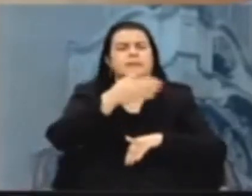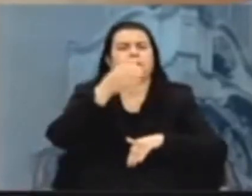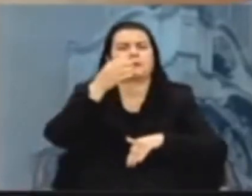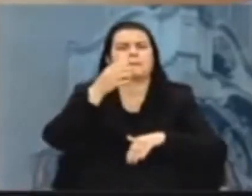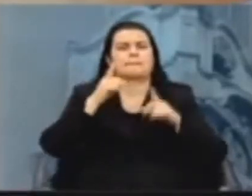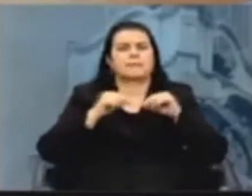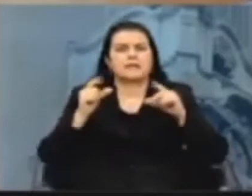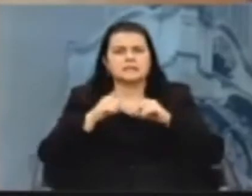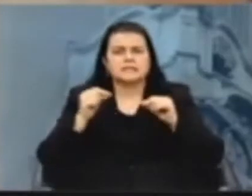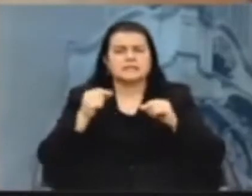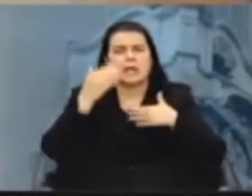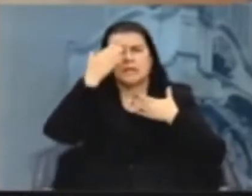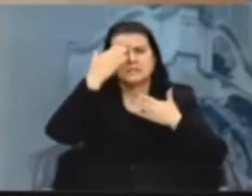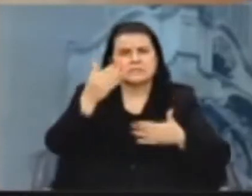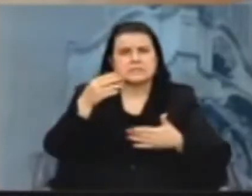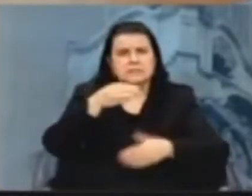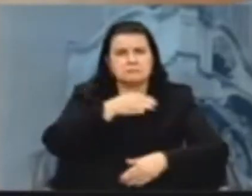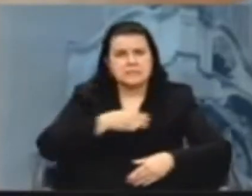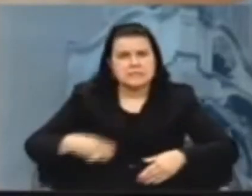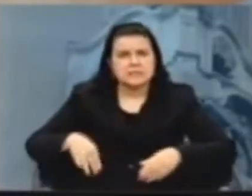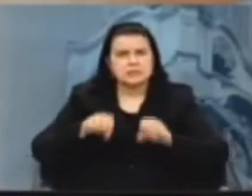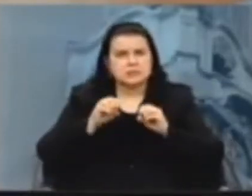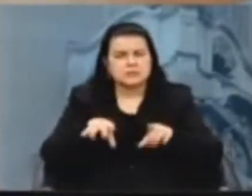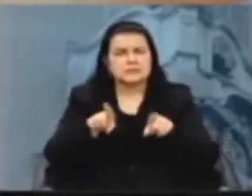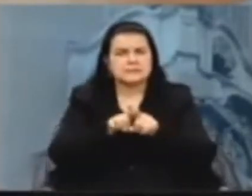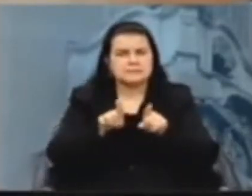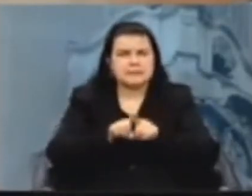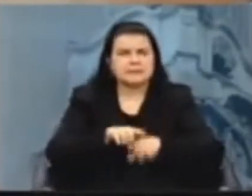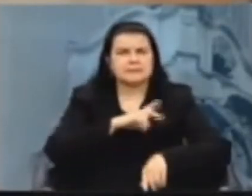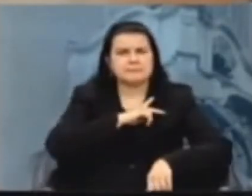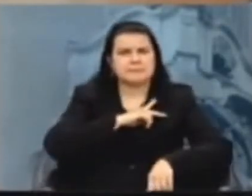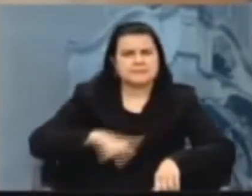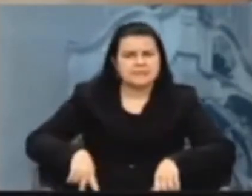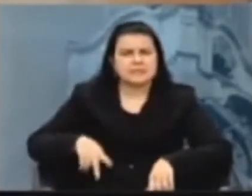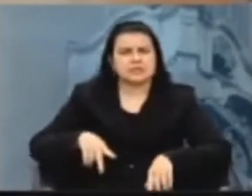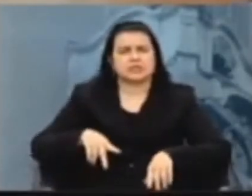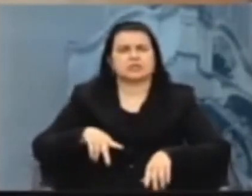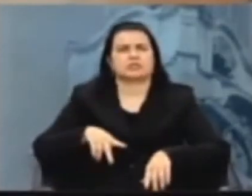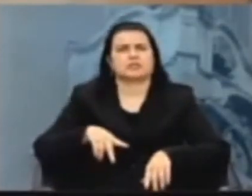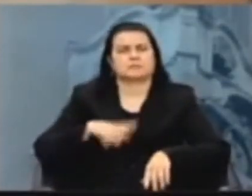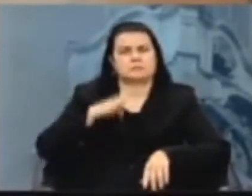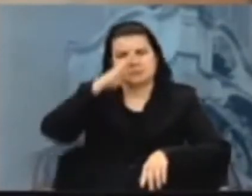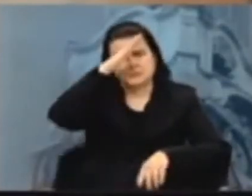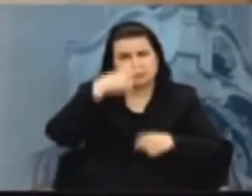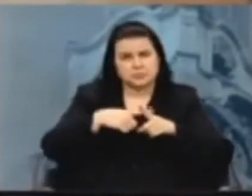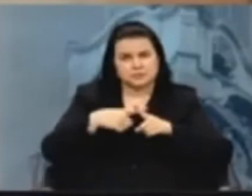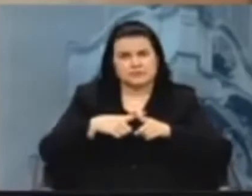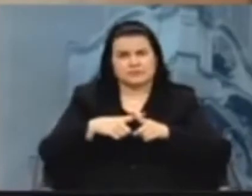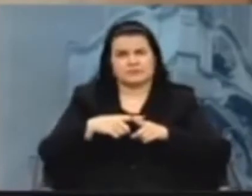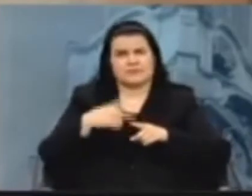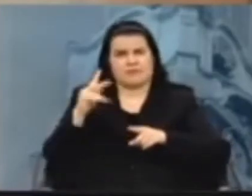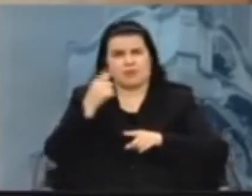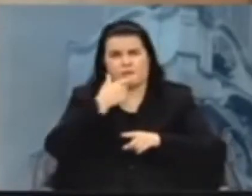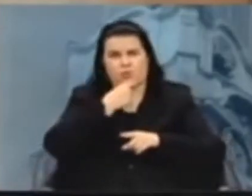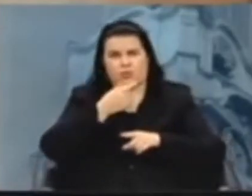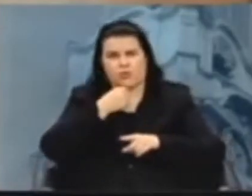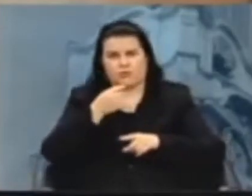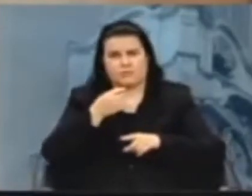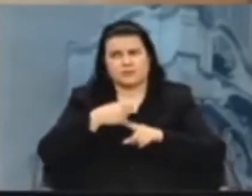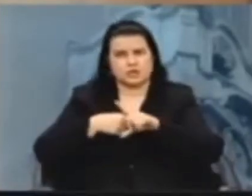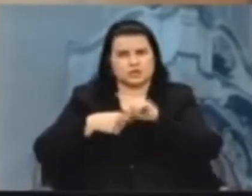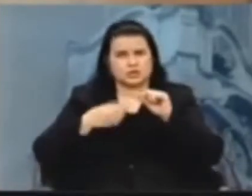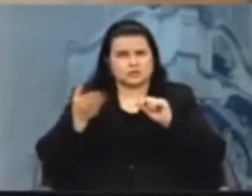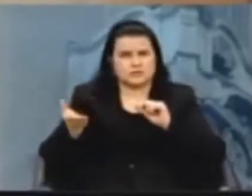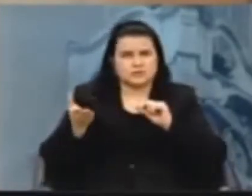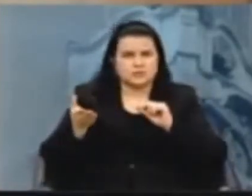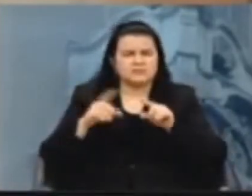tiver oportunidade, ao presidente da República por ter sido o escolhido. O problema é que isso